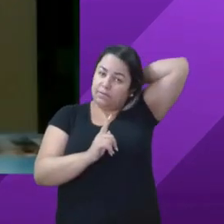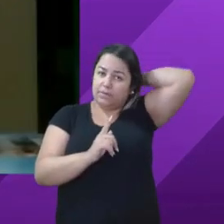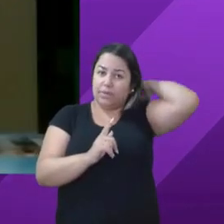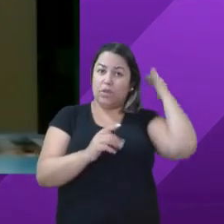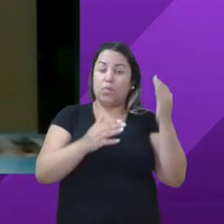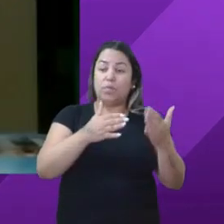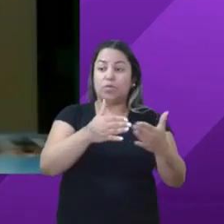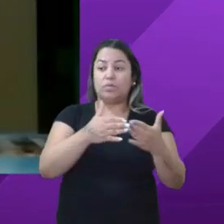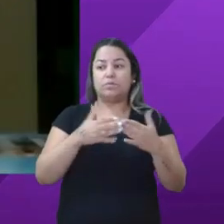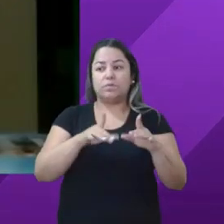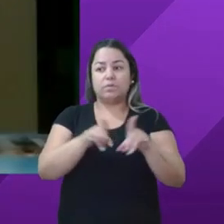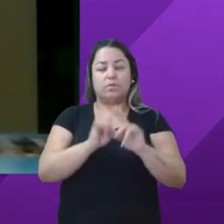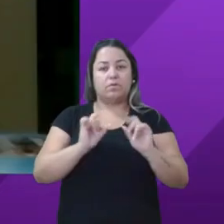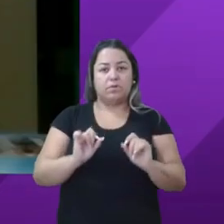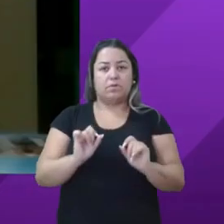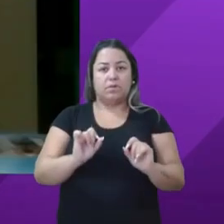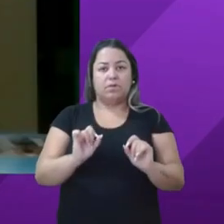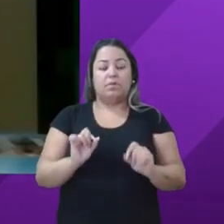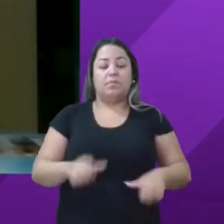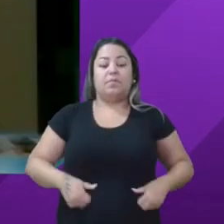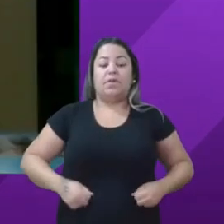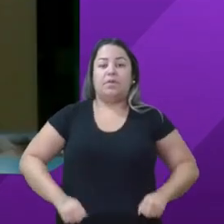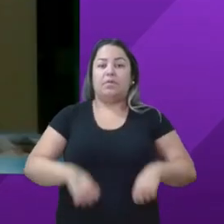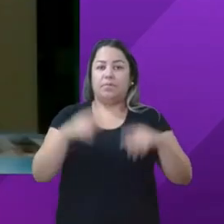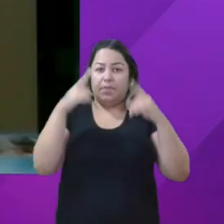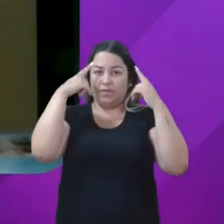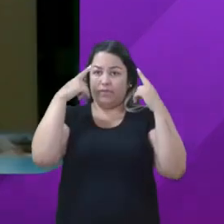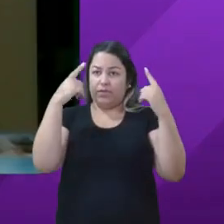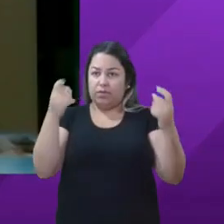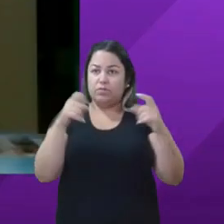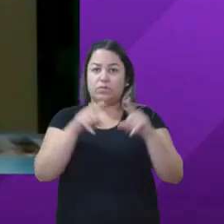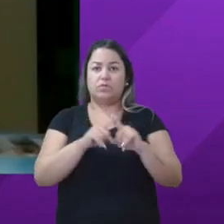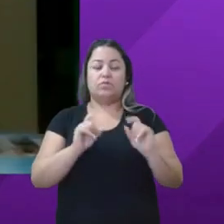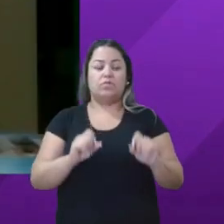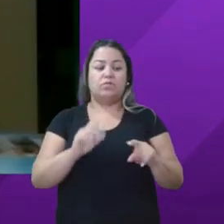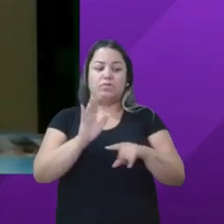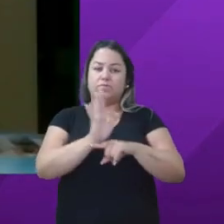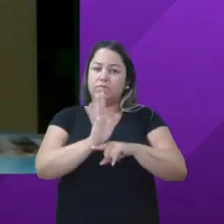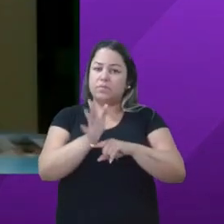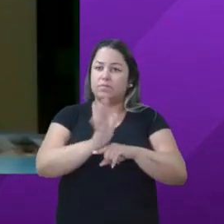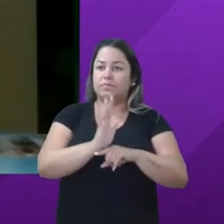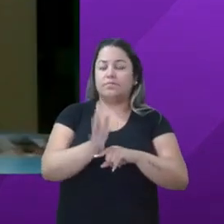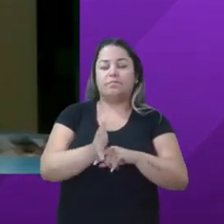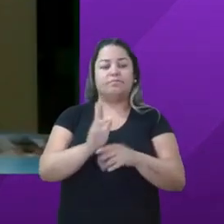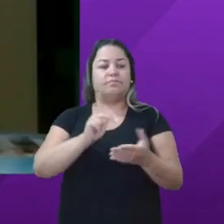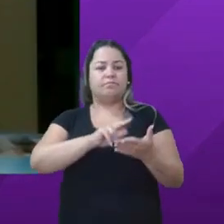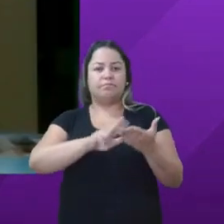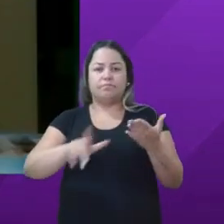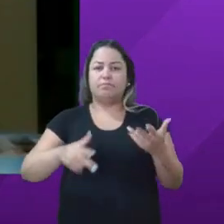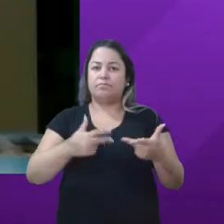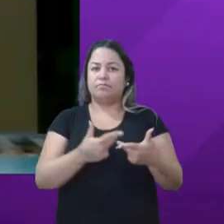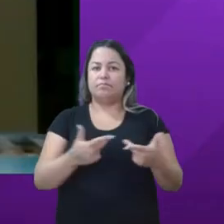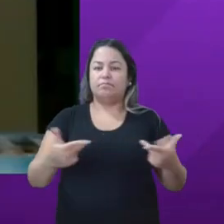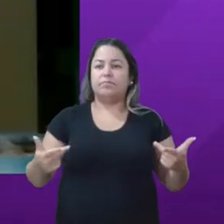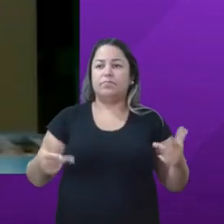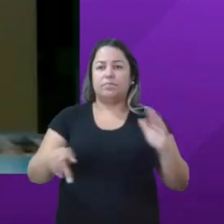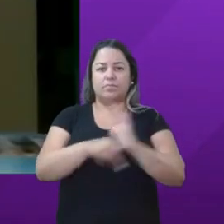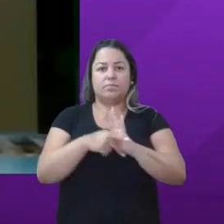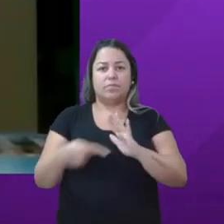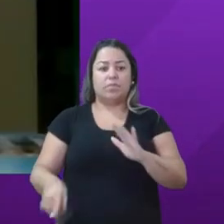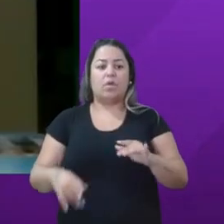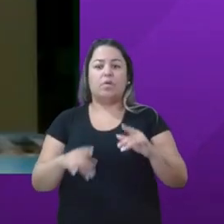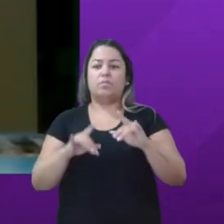né, quase pela violência nos filmes, nas séries, nos próprios